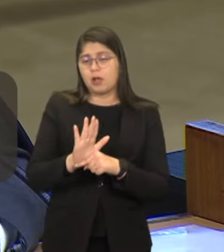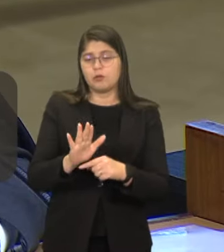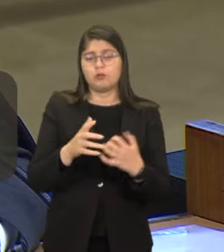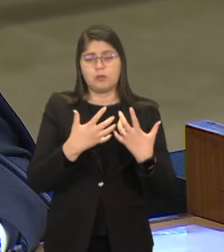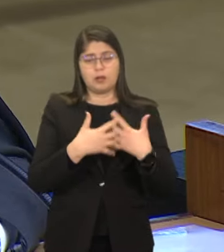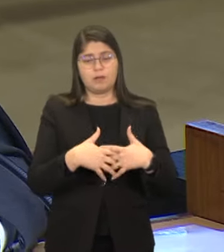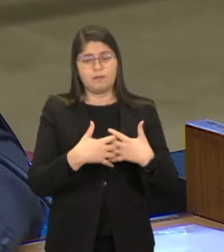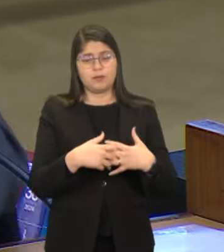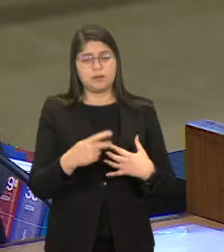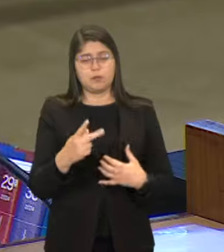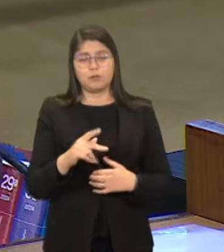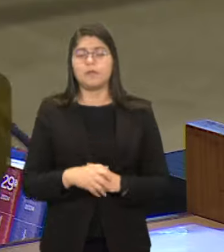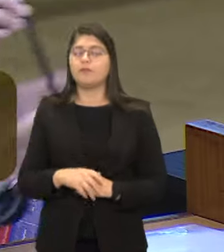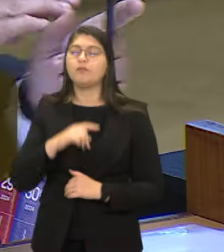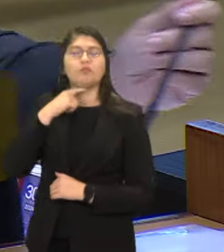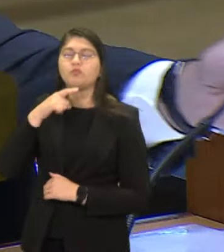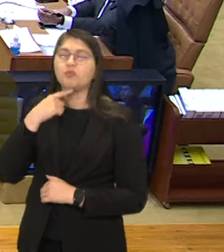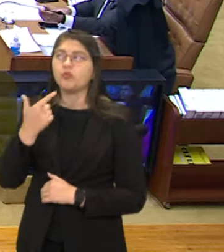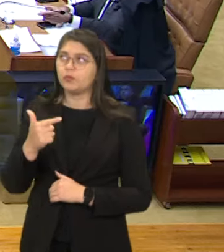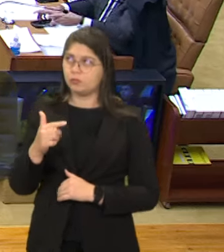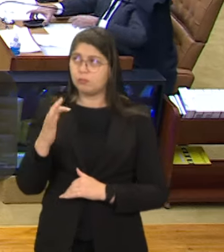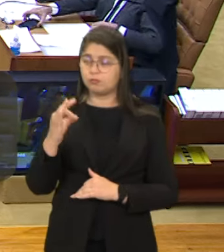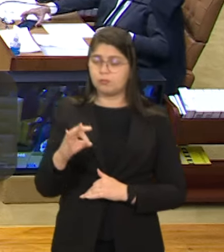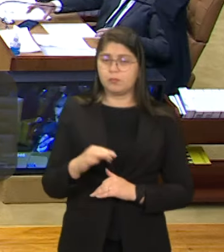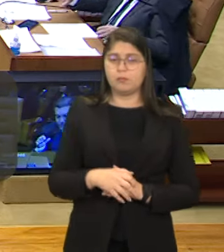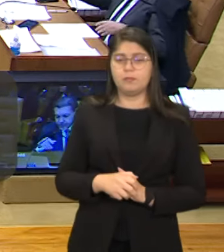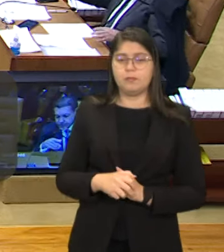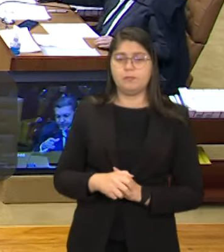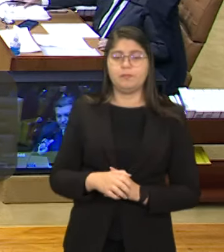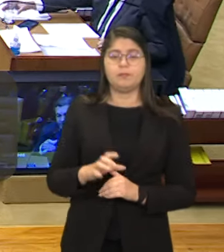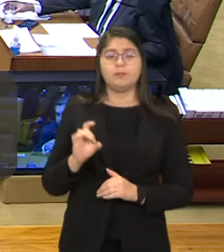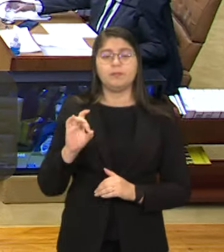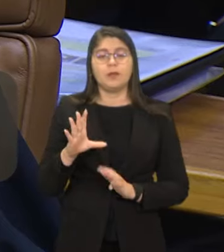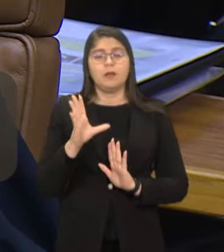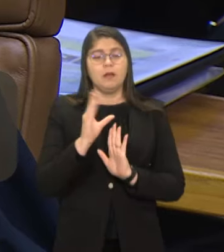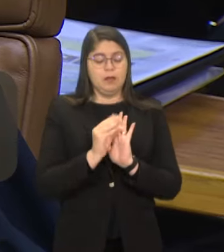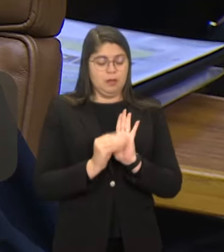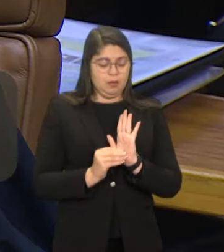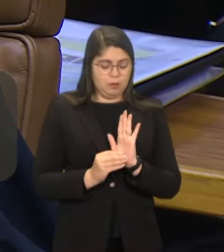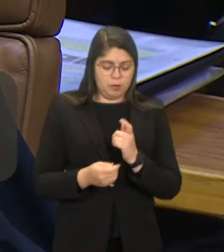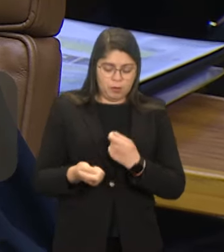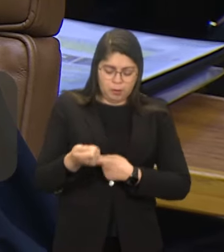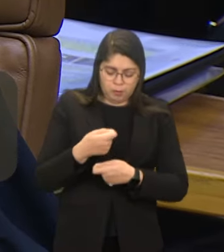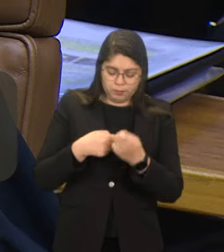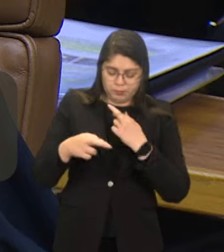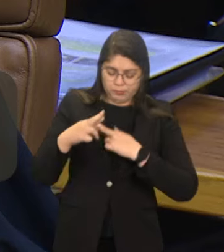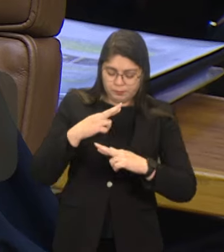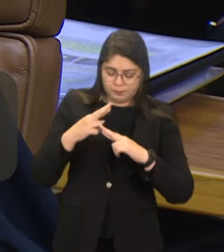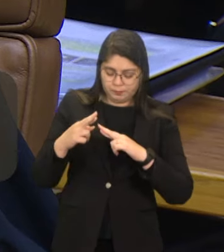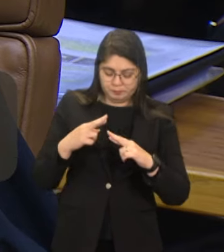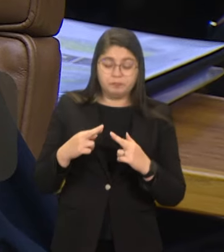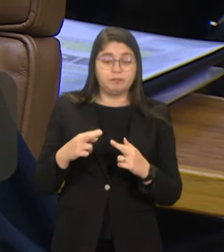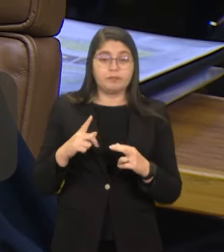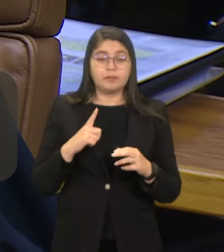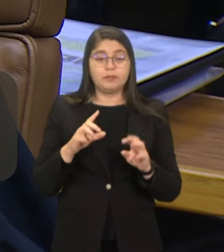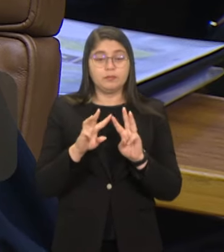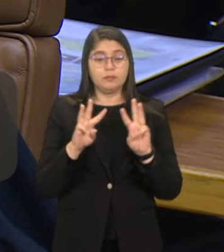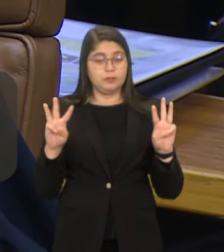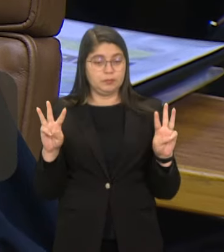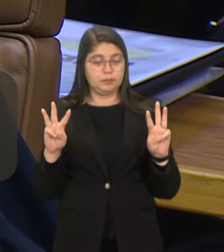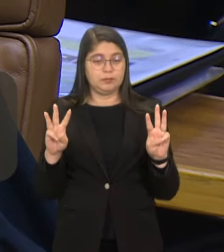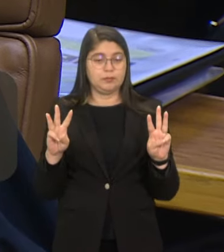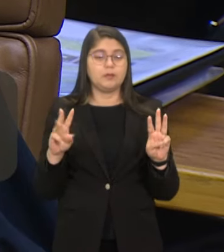Vossa Excelência. Não tenha dúvida, ministro Flávio. Aqui são matérias que eu trouxe e o que eu relacionei está exatamente no site americano, quando foi suspenso